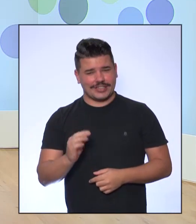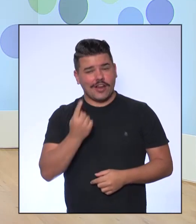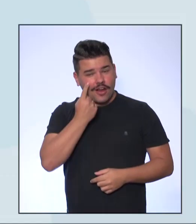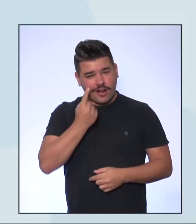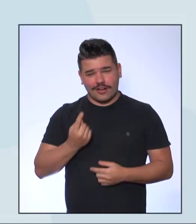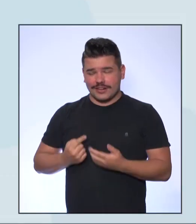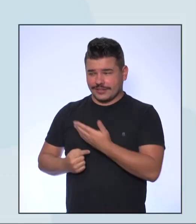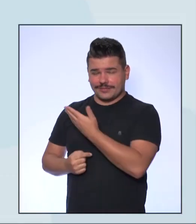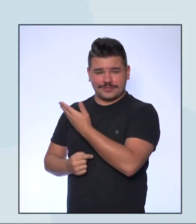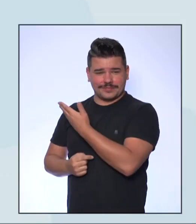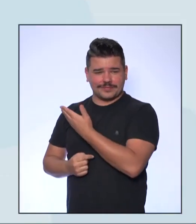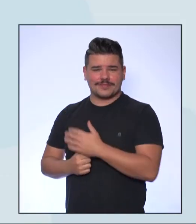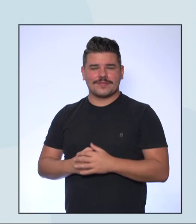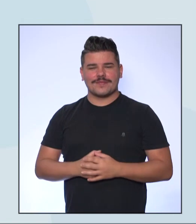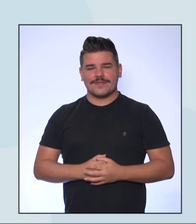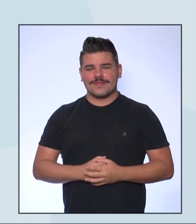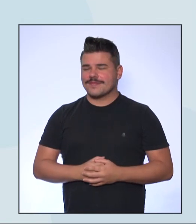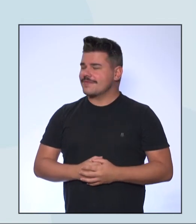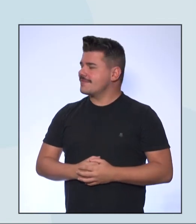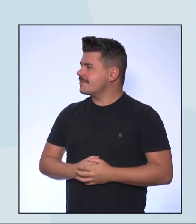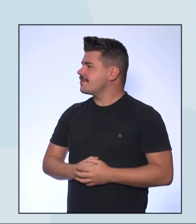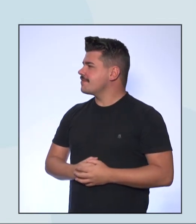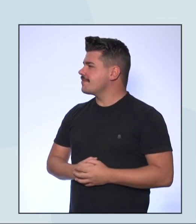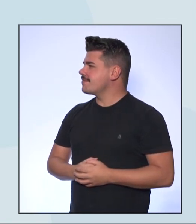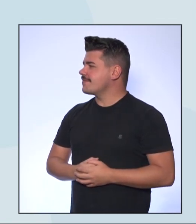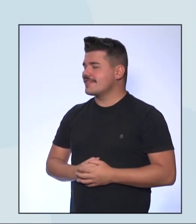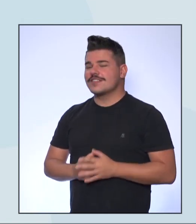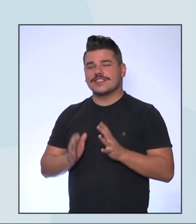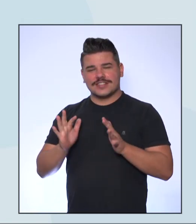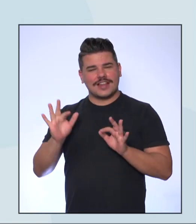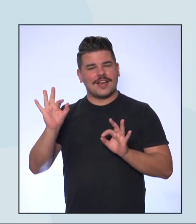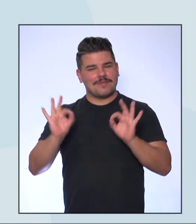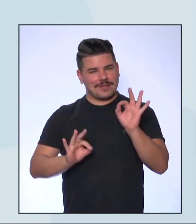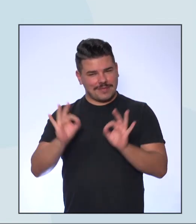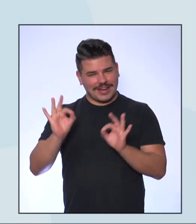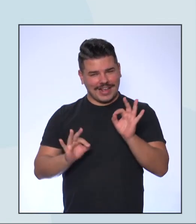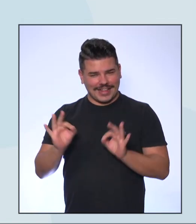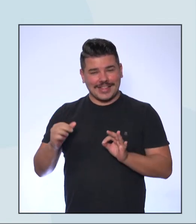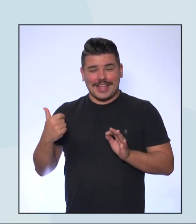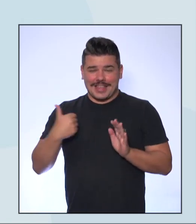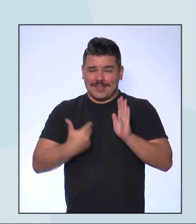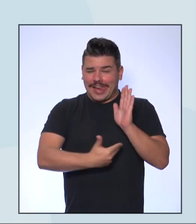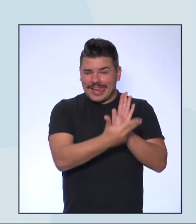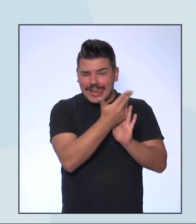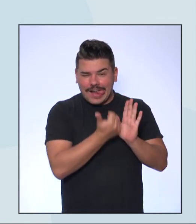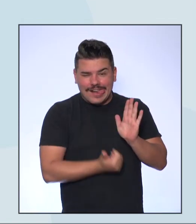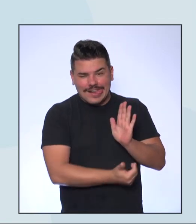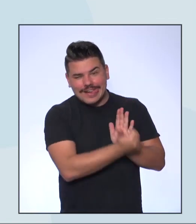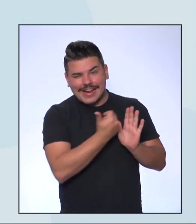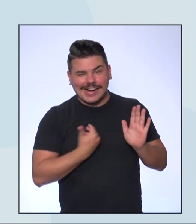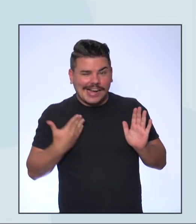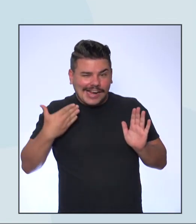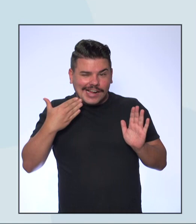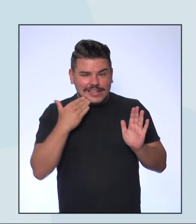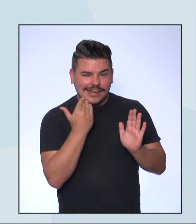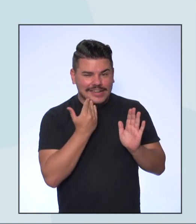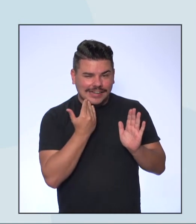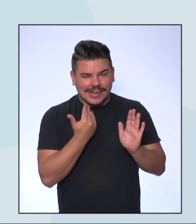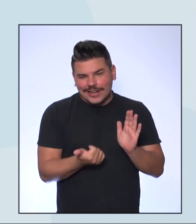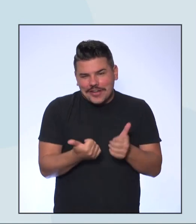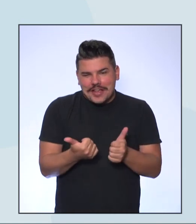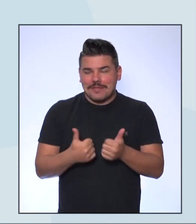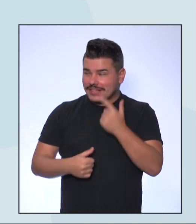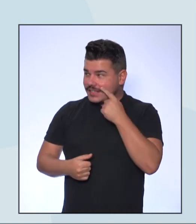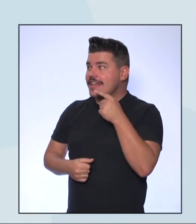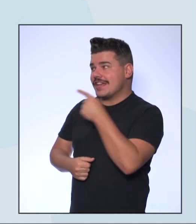vai aparecer, né, uma figura já bem bonitinha, diferente do que está aqui no flipchart, mas de um triângulo retângulo.